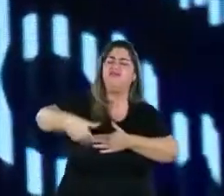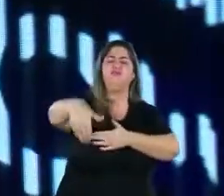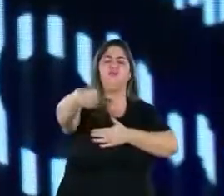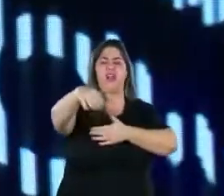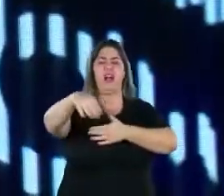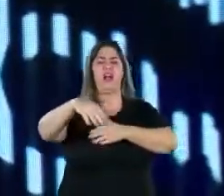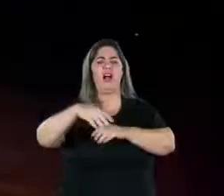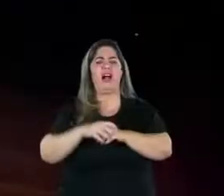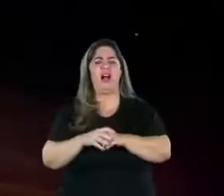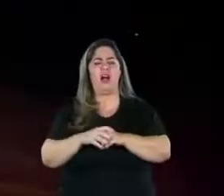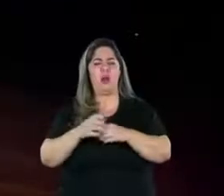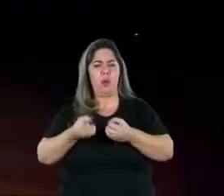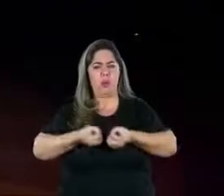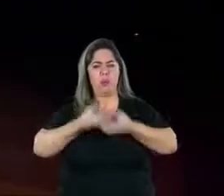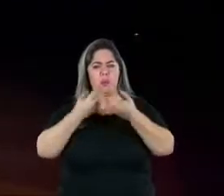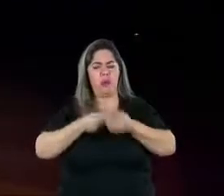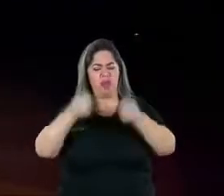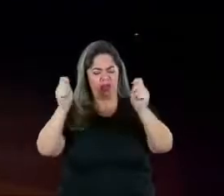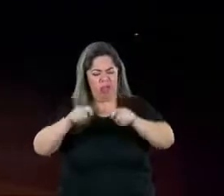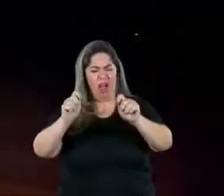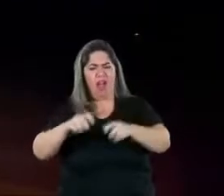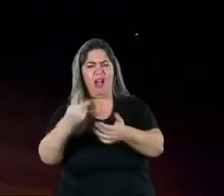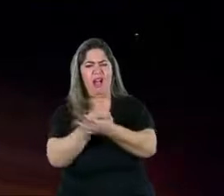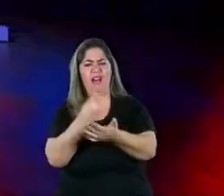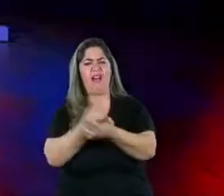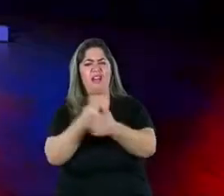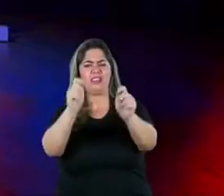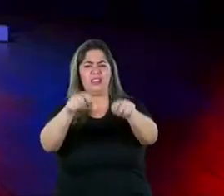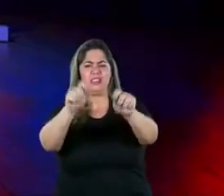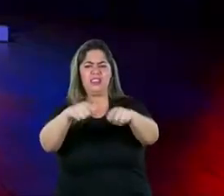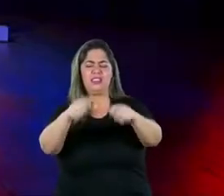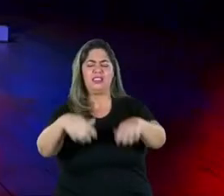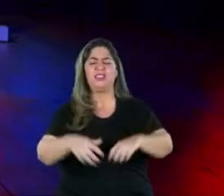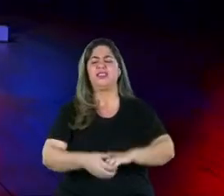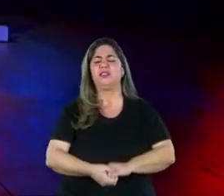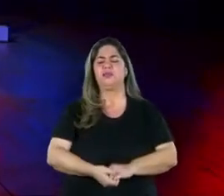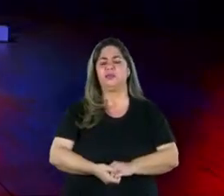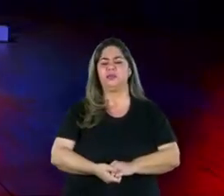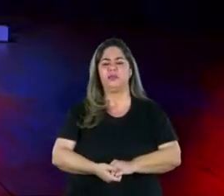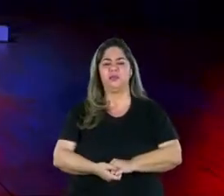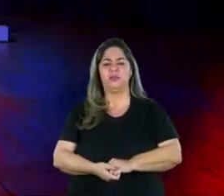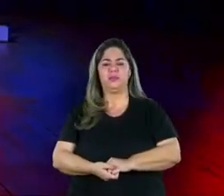Errorismo poético, errocracia. Complexidade e a diversidade.